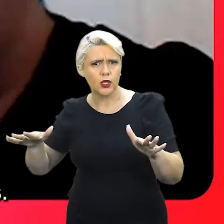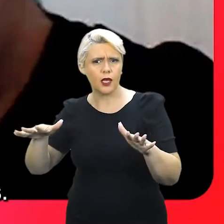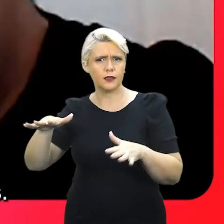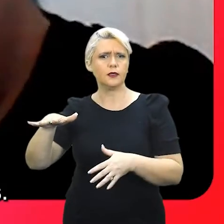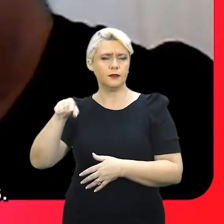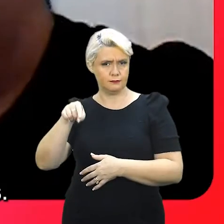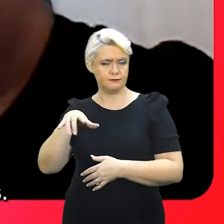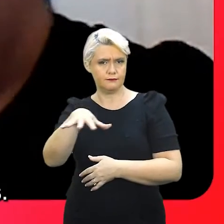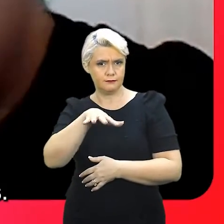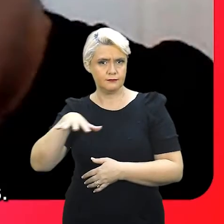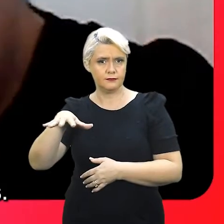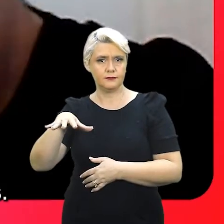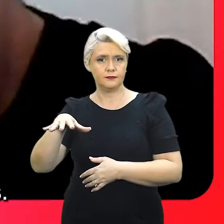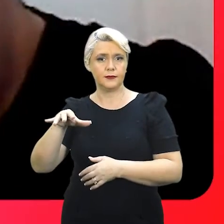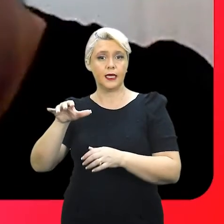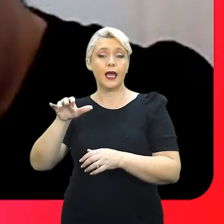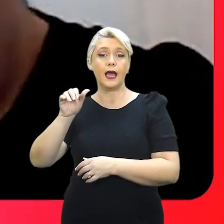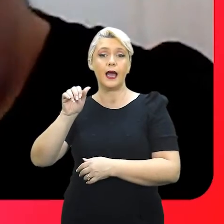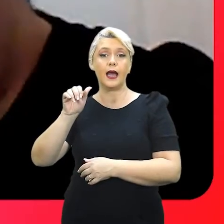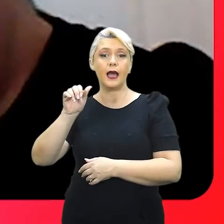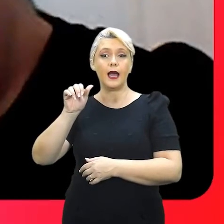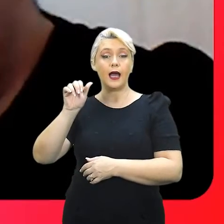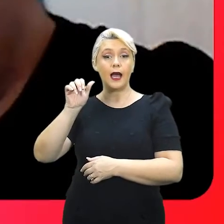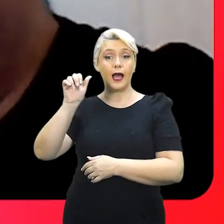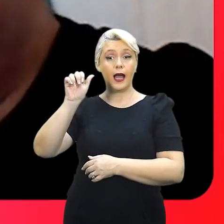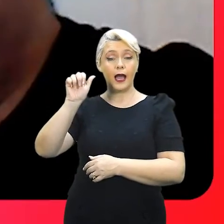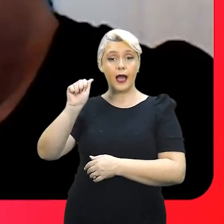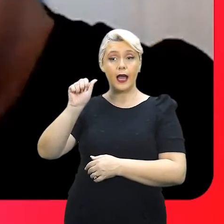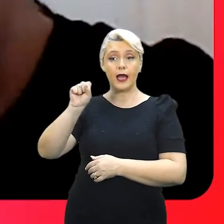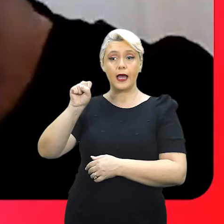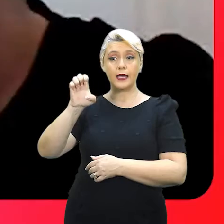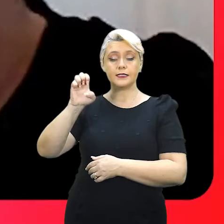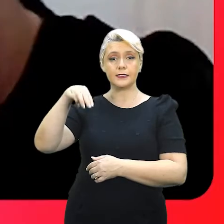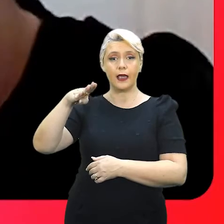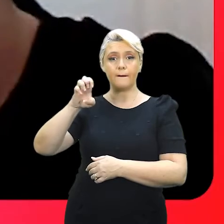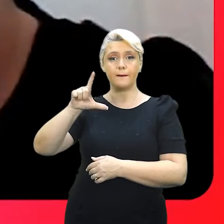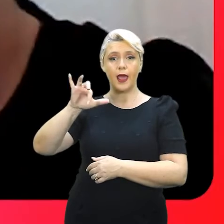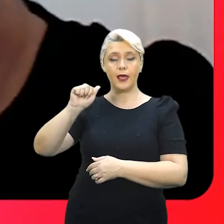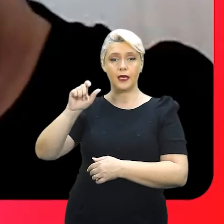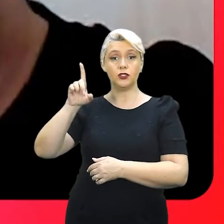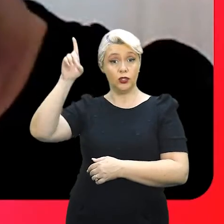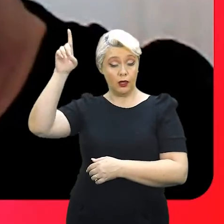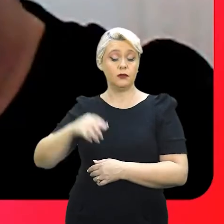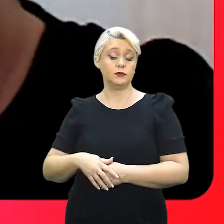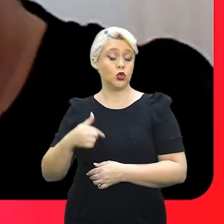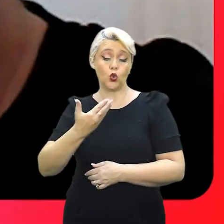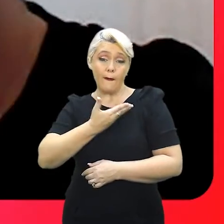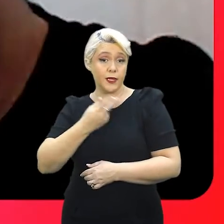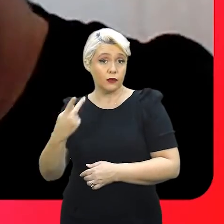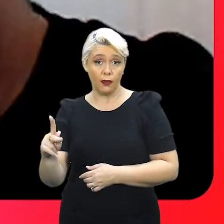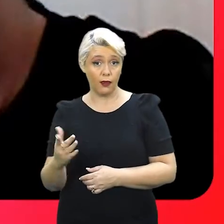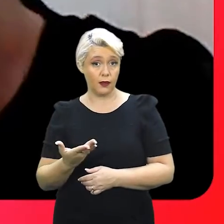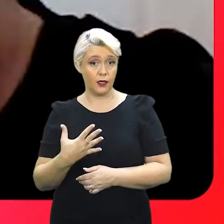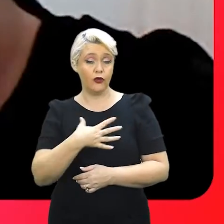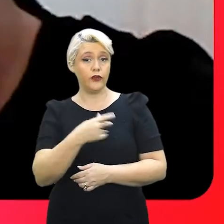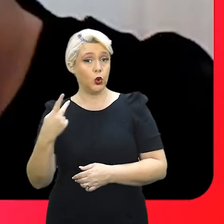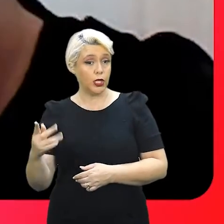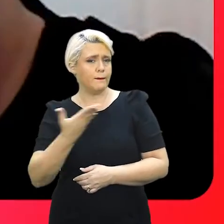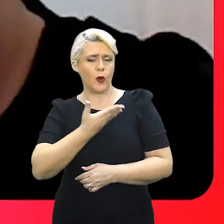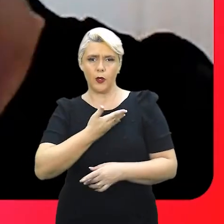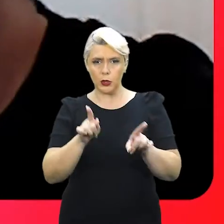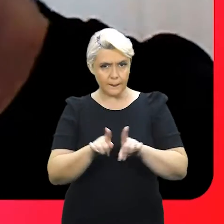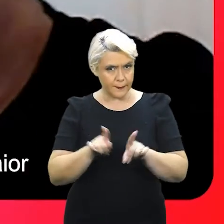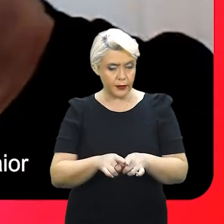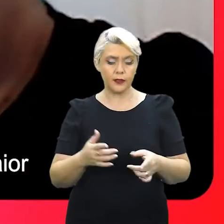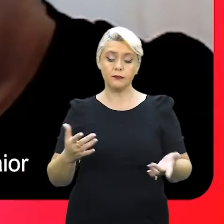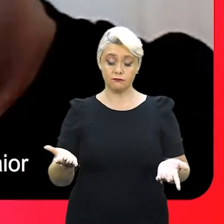ala missão, da Assembleia de Deus. Sim. Eu sou amigo pessoal do pastor Messias, o filho dele é meu